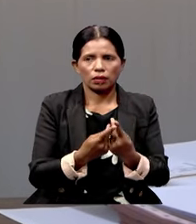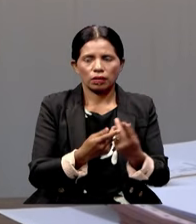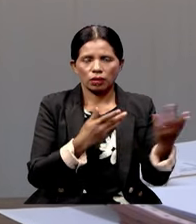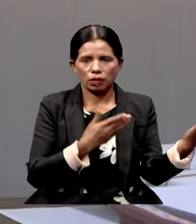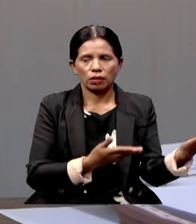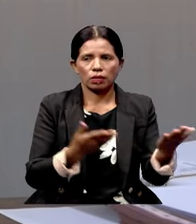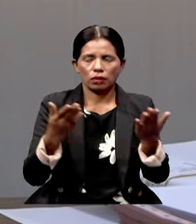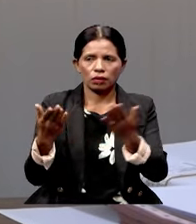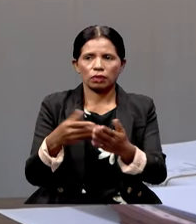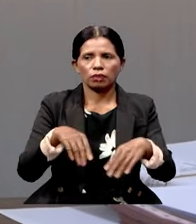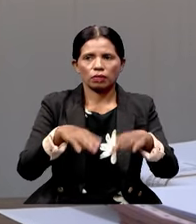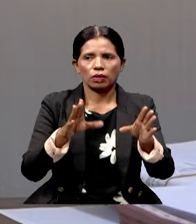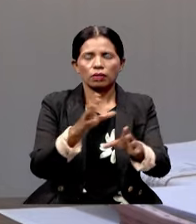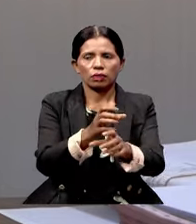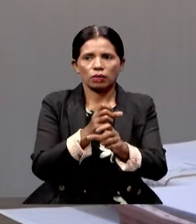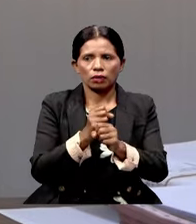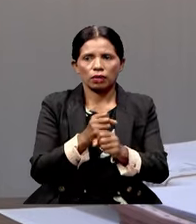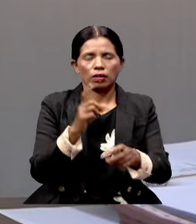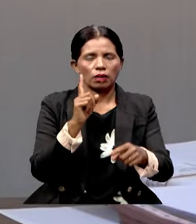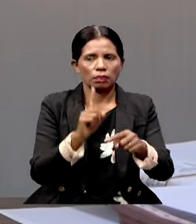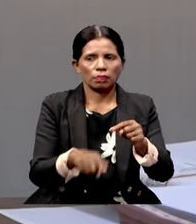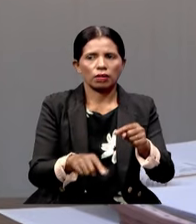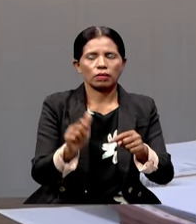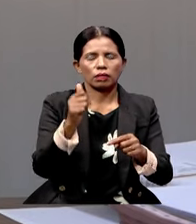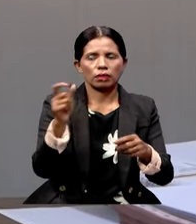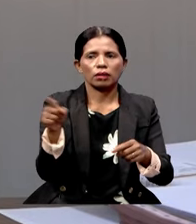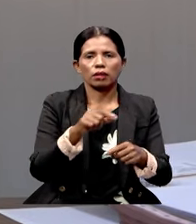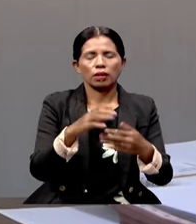importador fane sobel foti lucro labele lusi 10%.